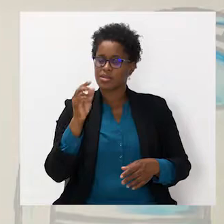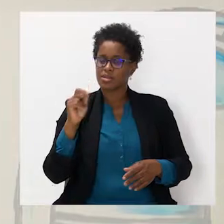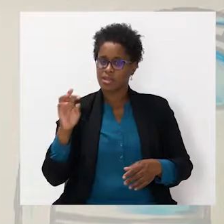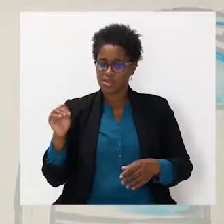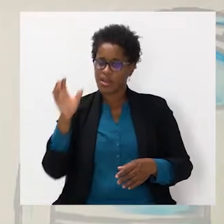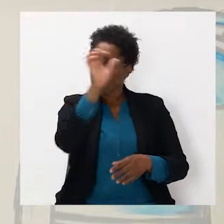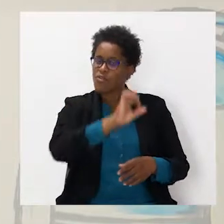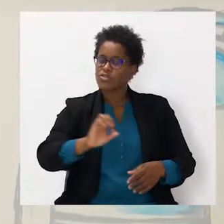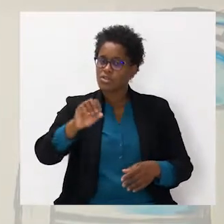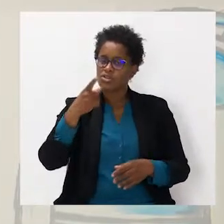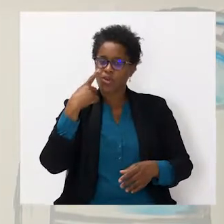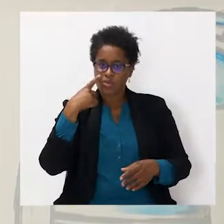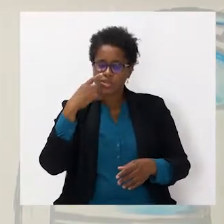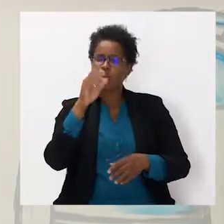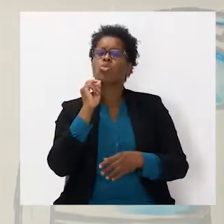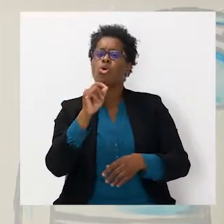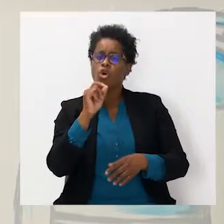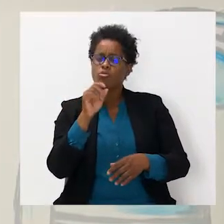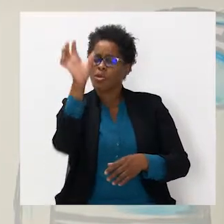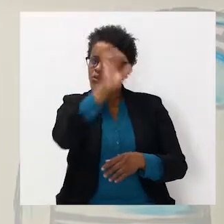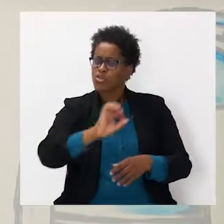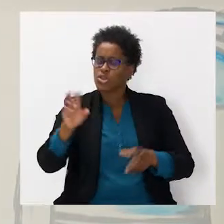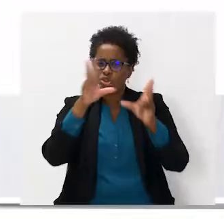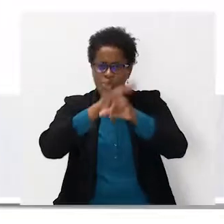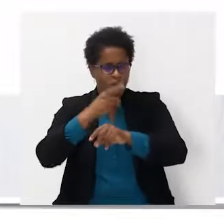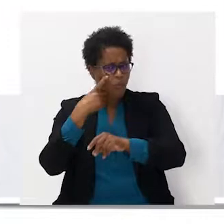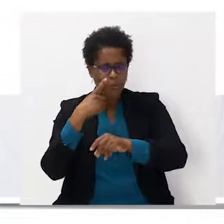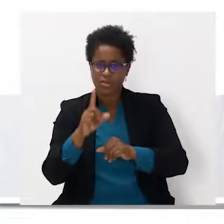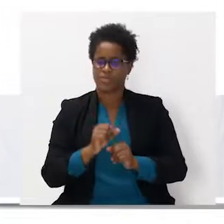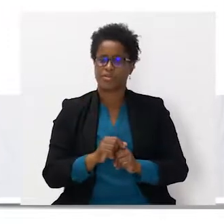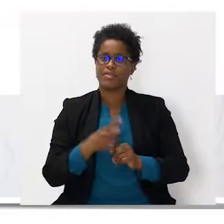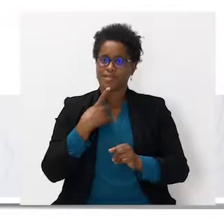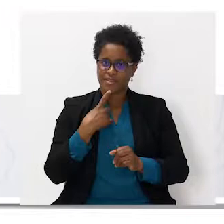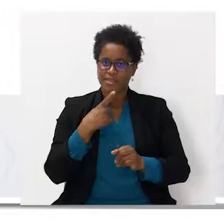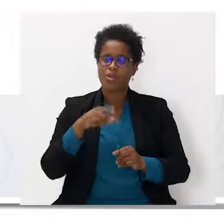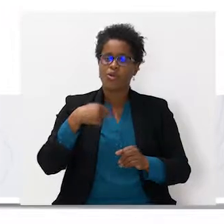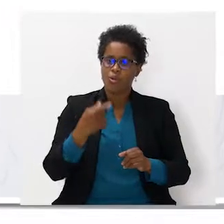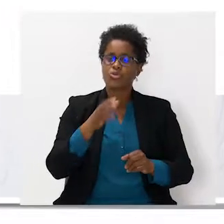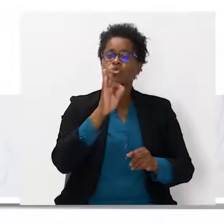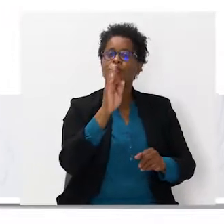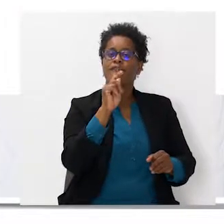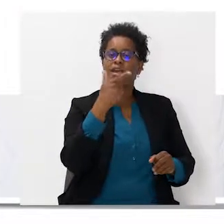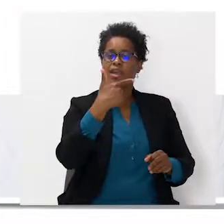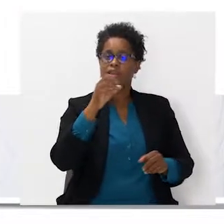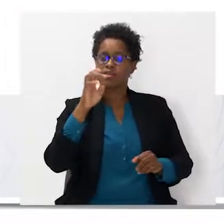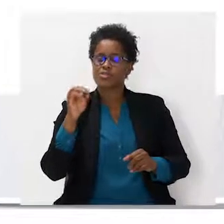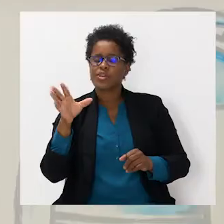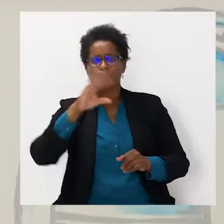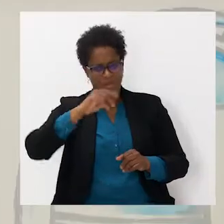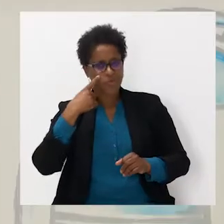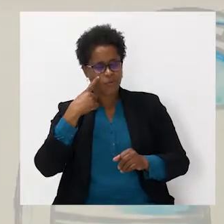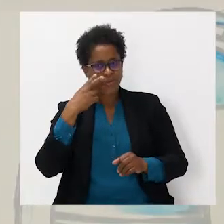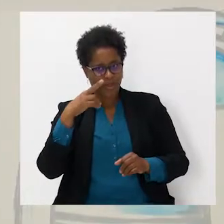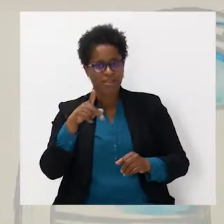plantas, nomes que para vocês são novos, certo? Outro, fetos. Fetos é mais conhecido, não é?